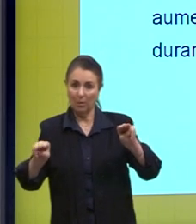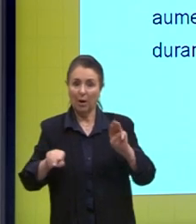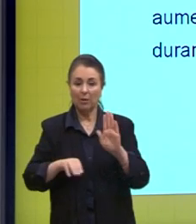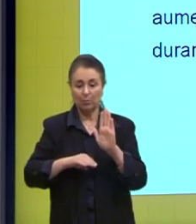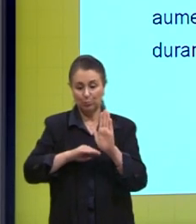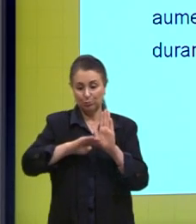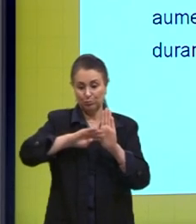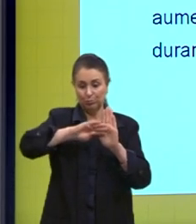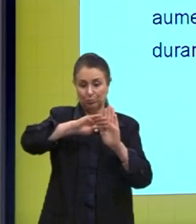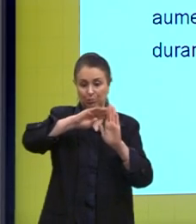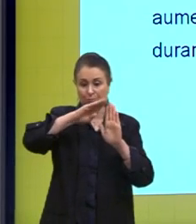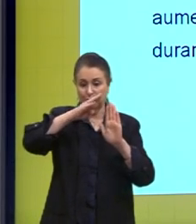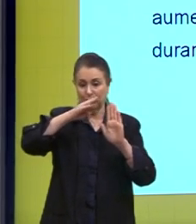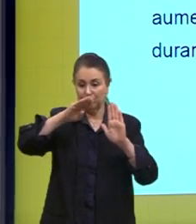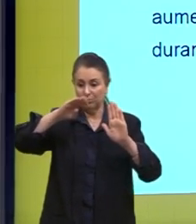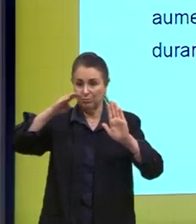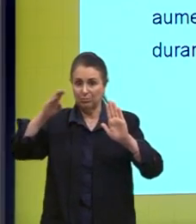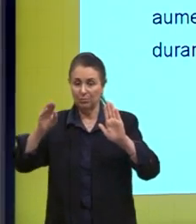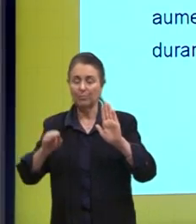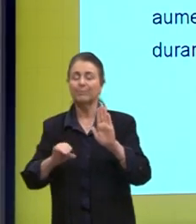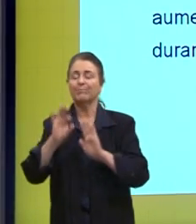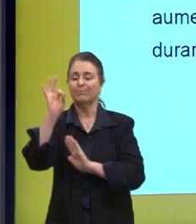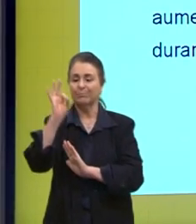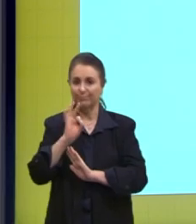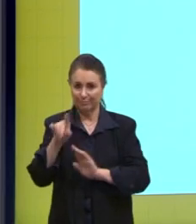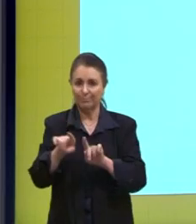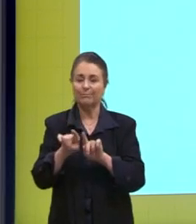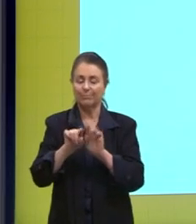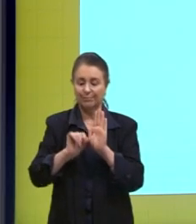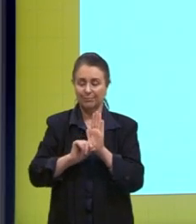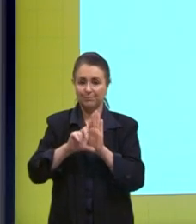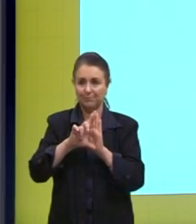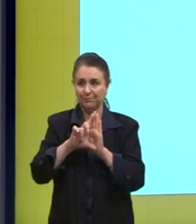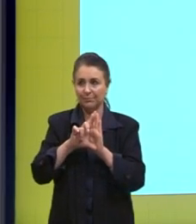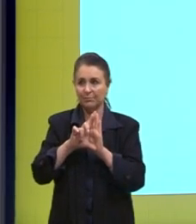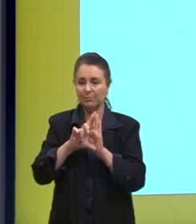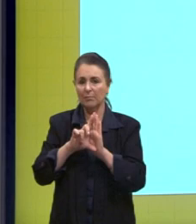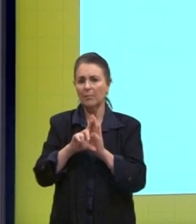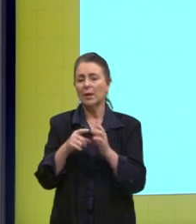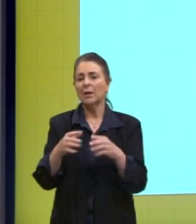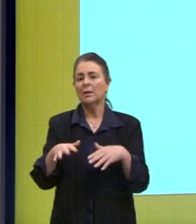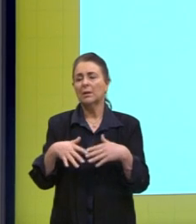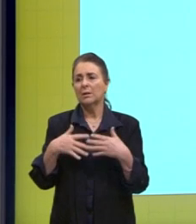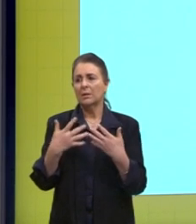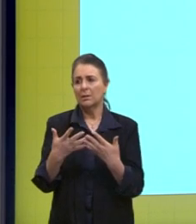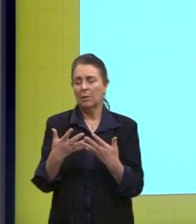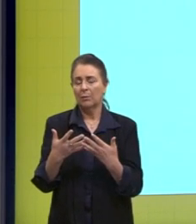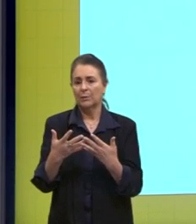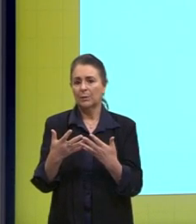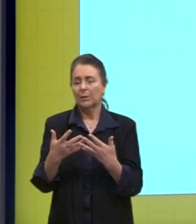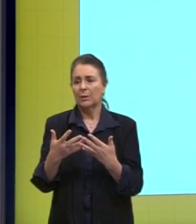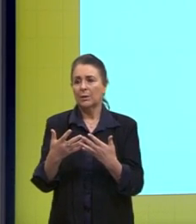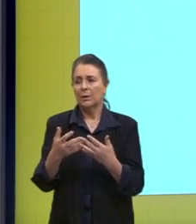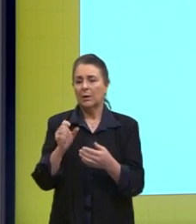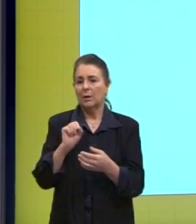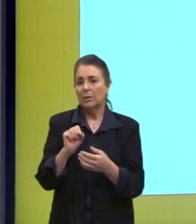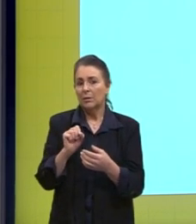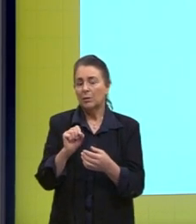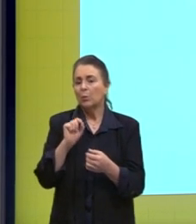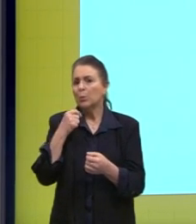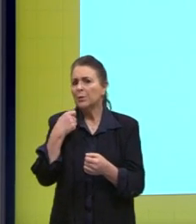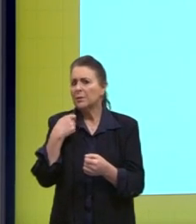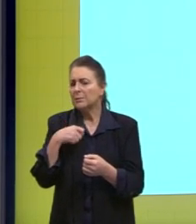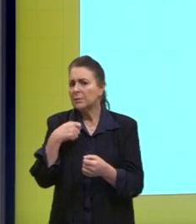aumentando então na sua taxa quais são então ou quais seriam né as ações